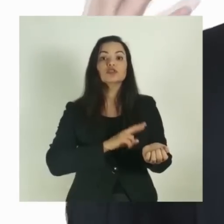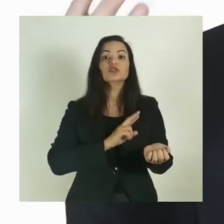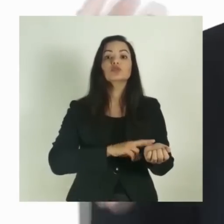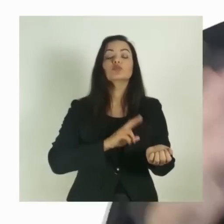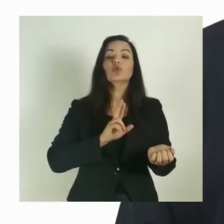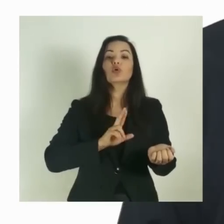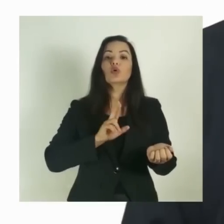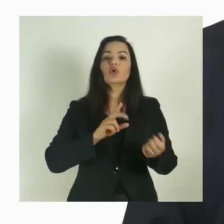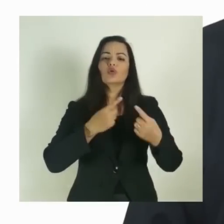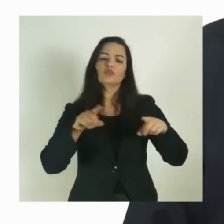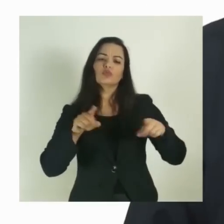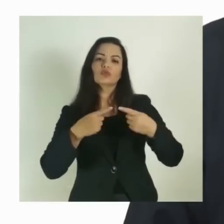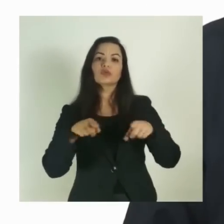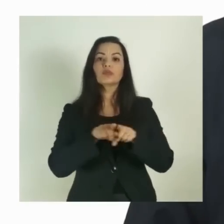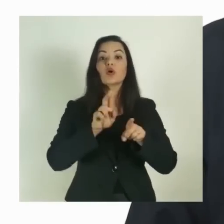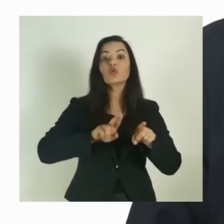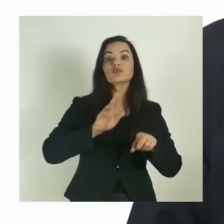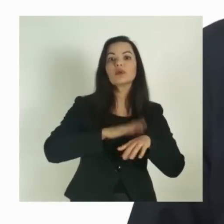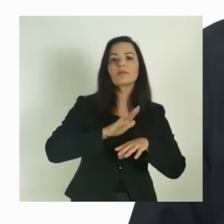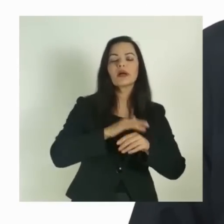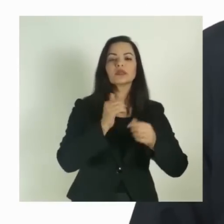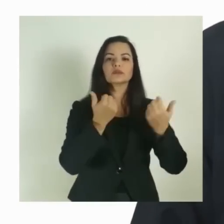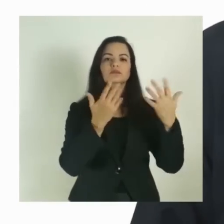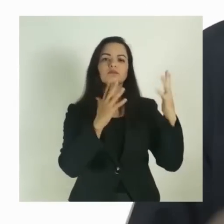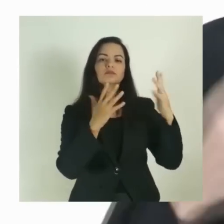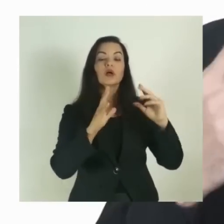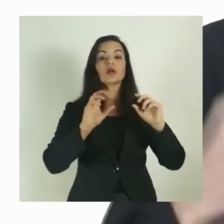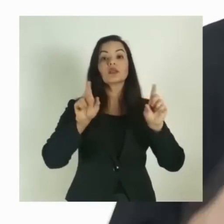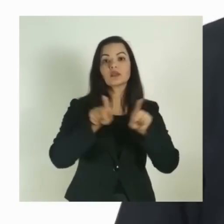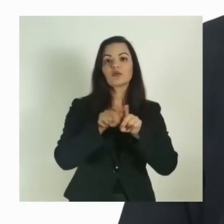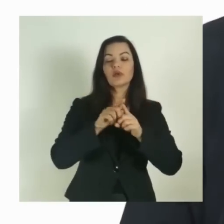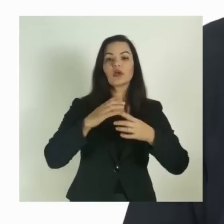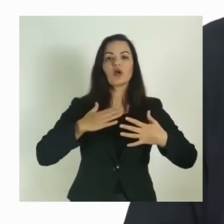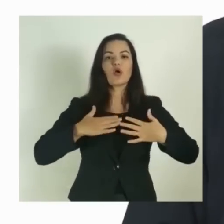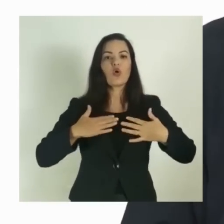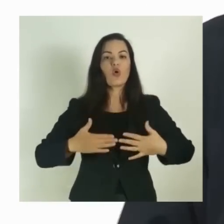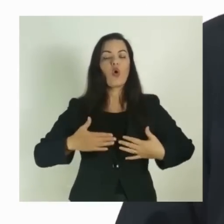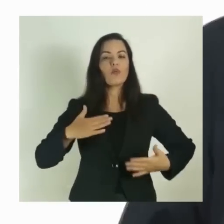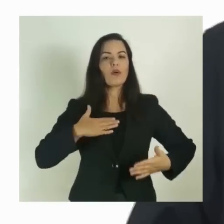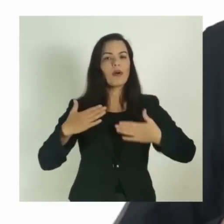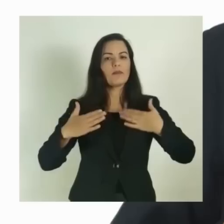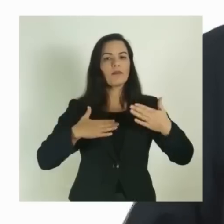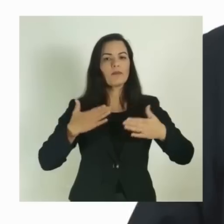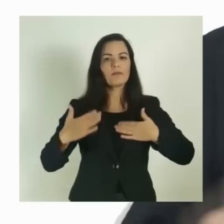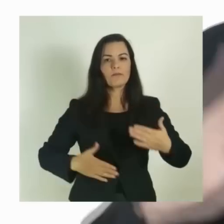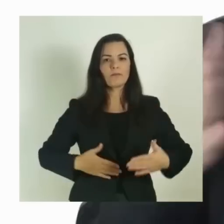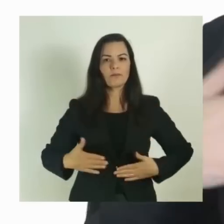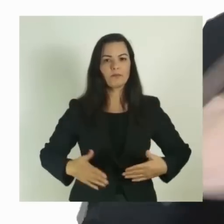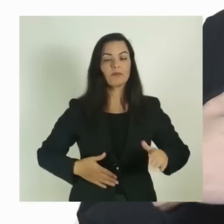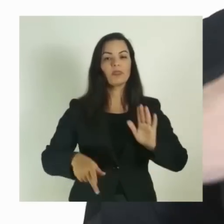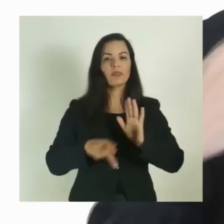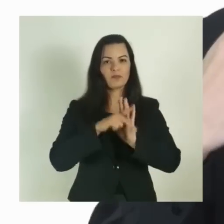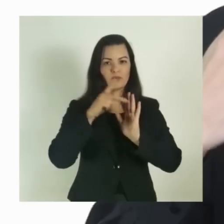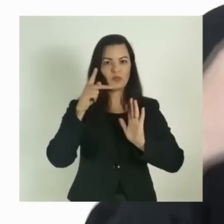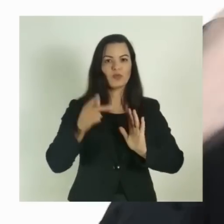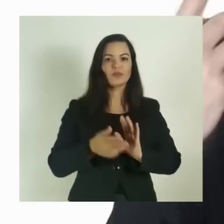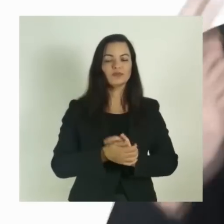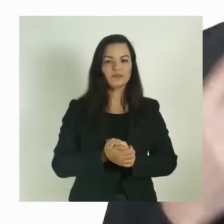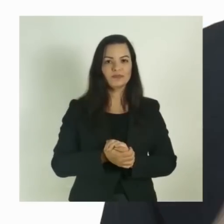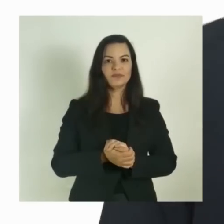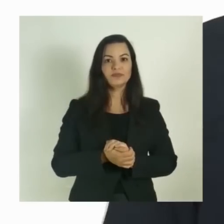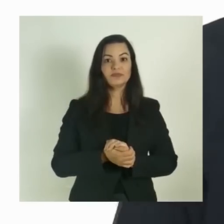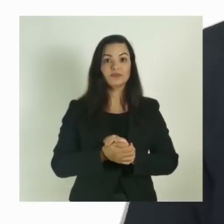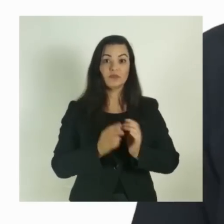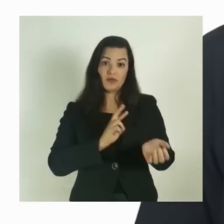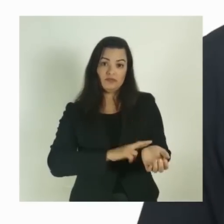das palmas e das percussões corporais, ou seja, ritmos que você fez batendo no seu próprio corpo, ao